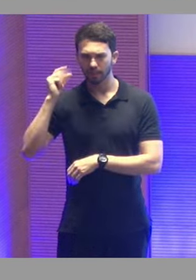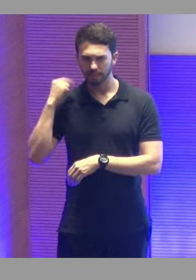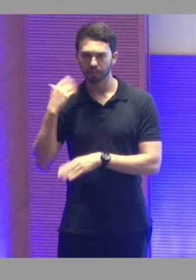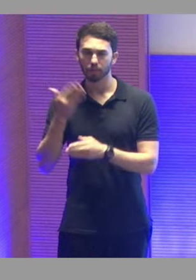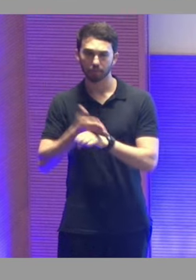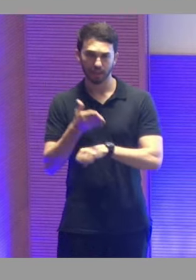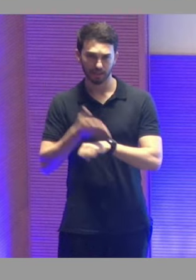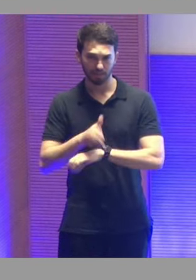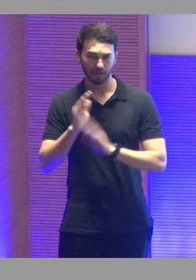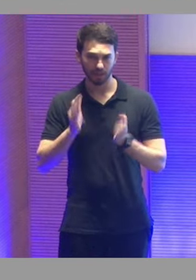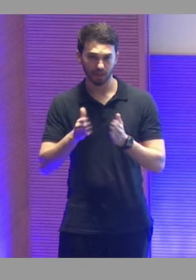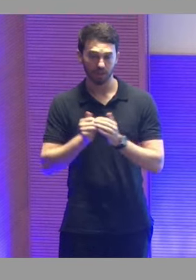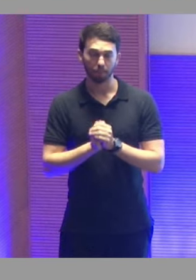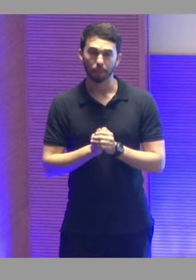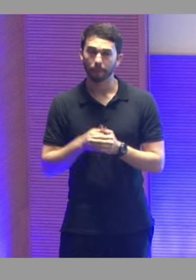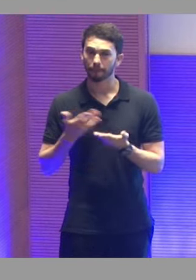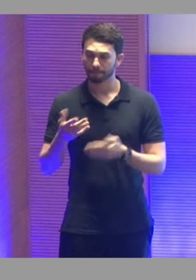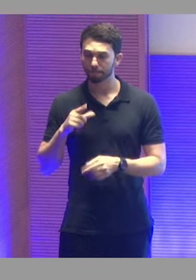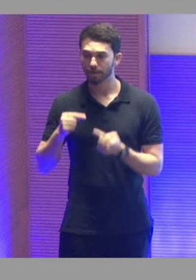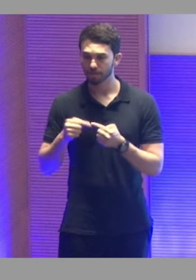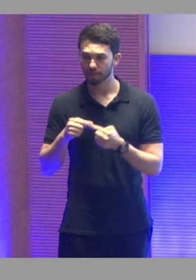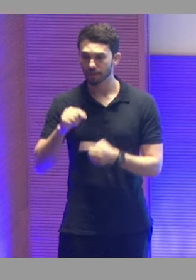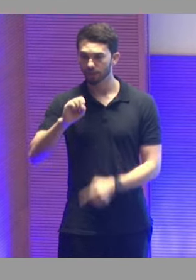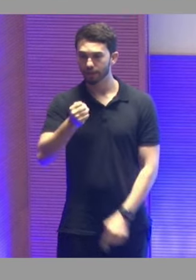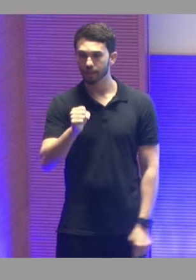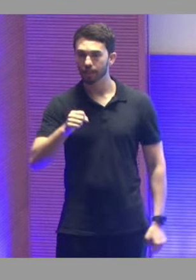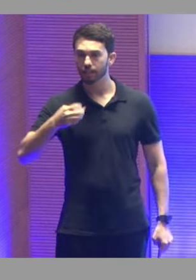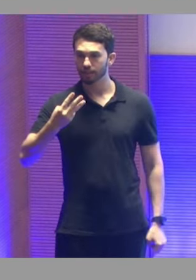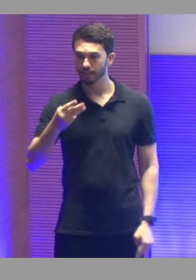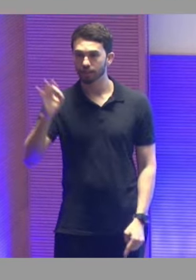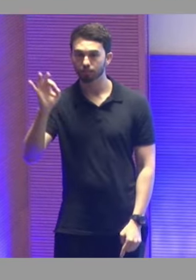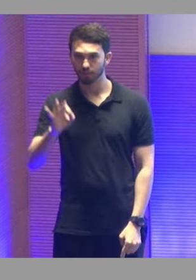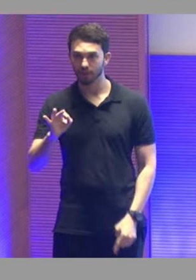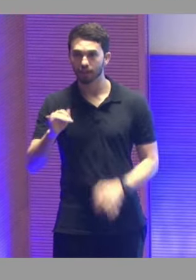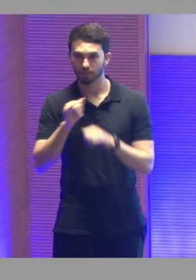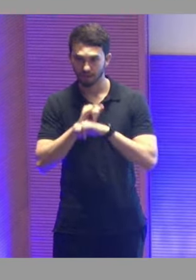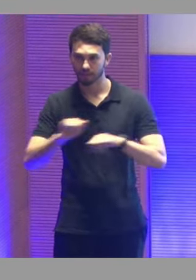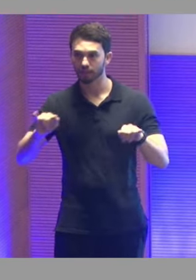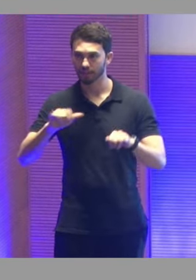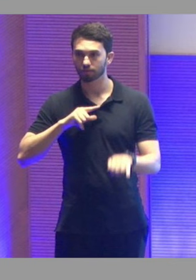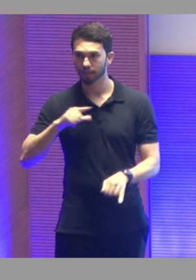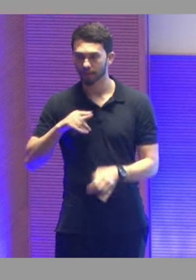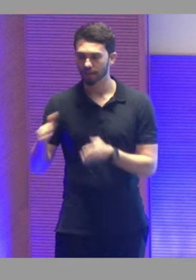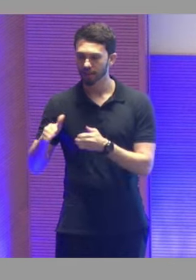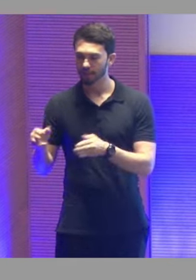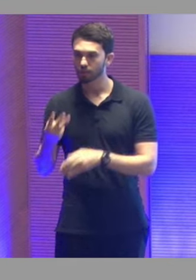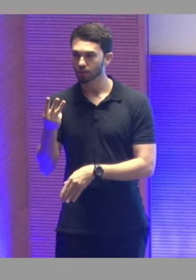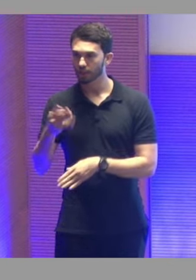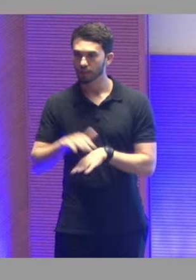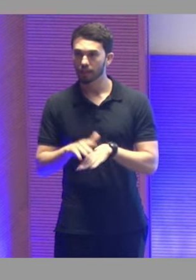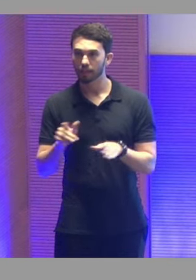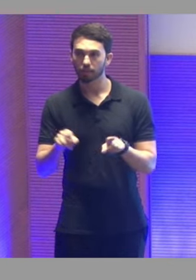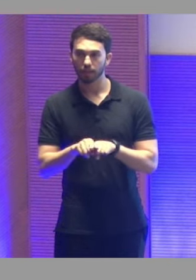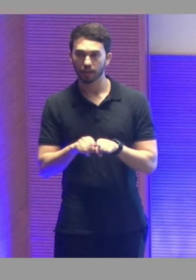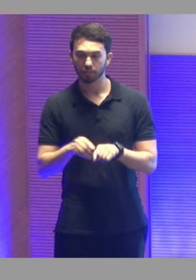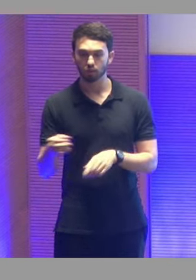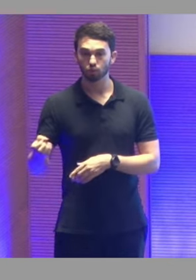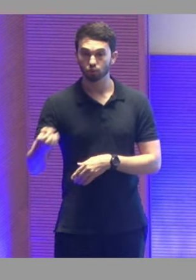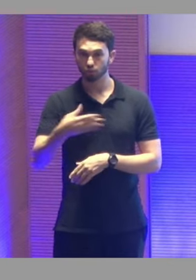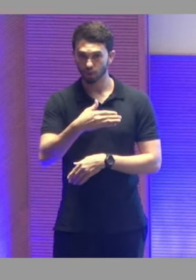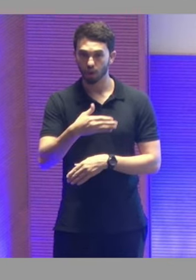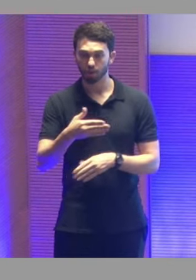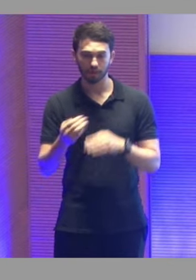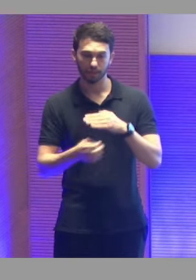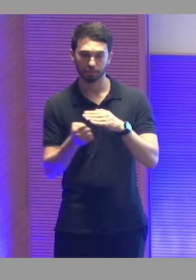programa em outros anos esse recorte é de 86% reportando alguma categoria de Esopo 3 e para os membros novos que publicaram